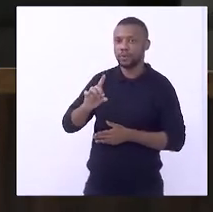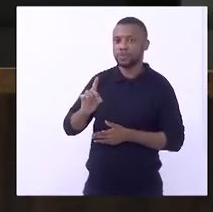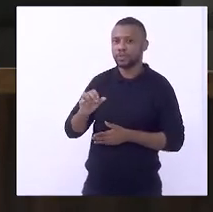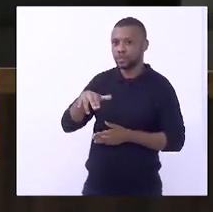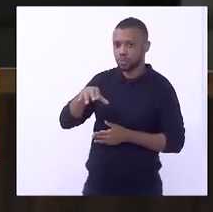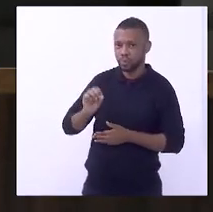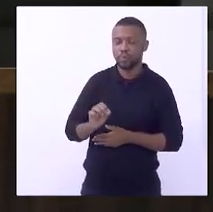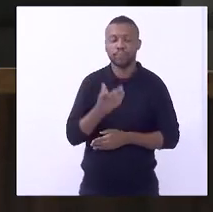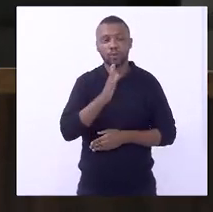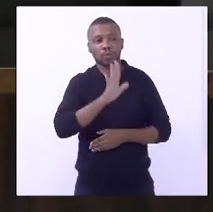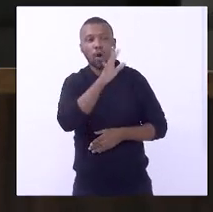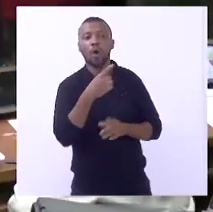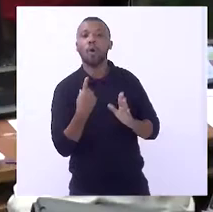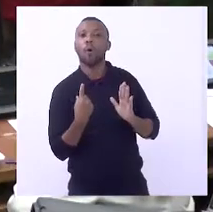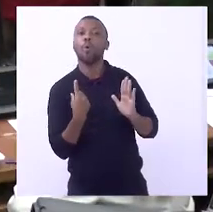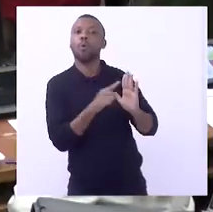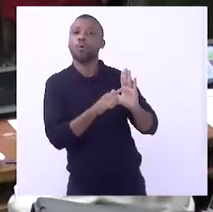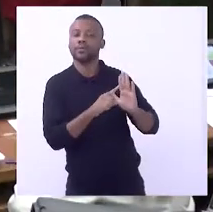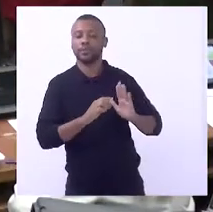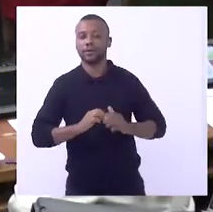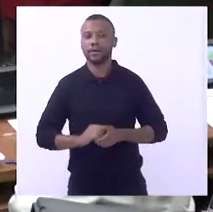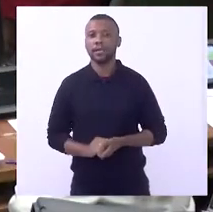Pela derrubada, senhor presidente.